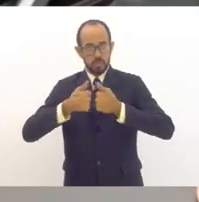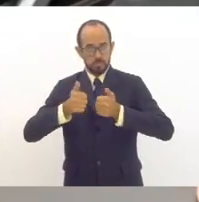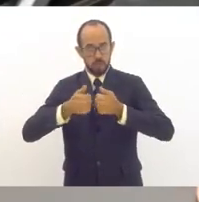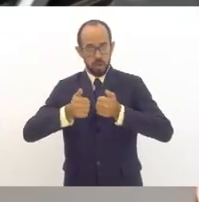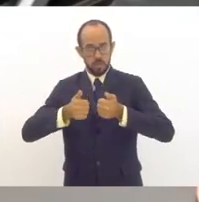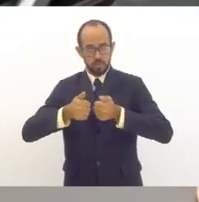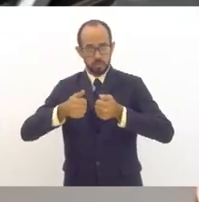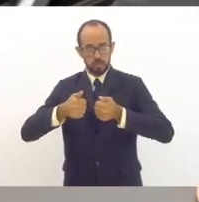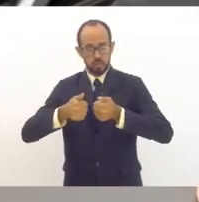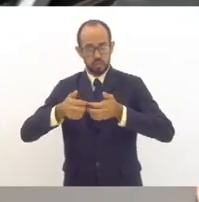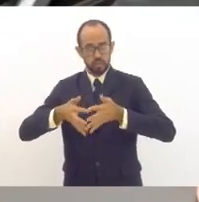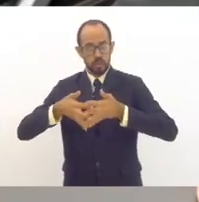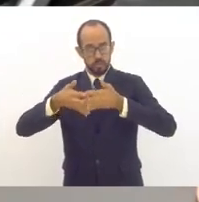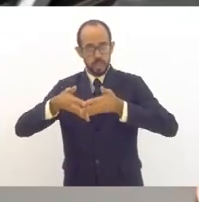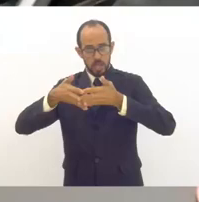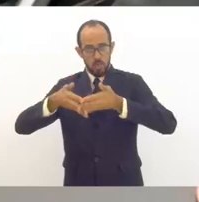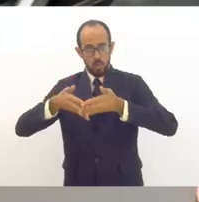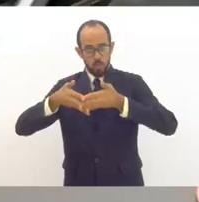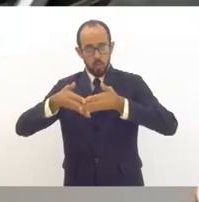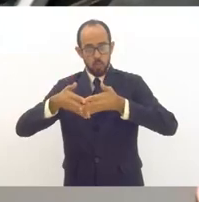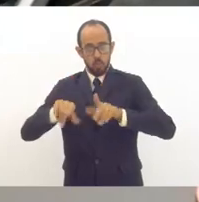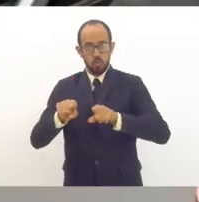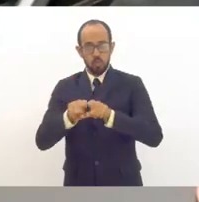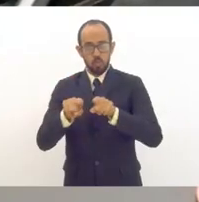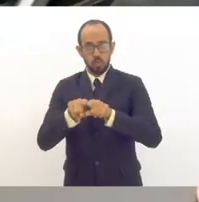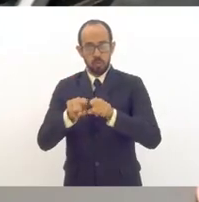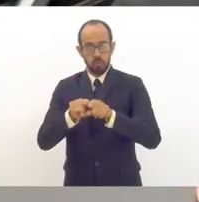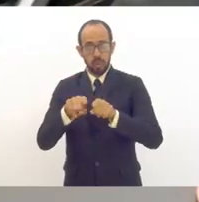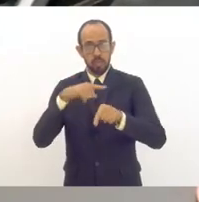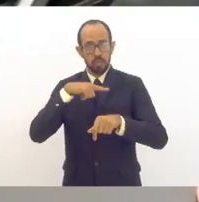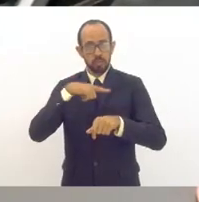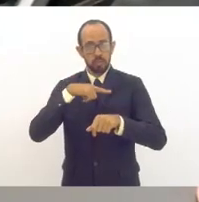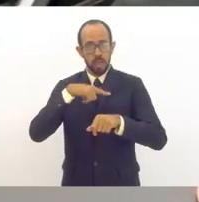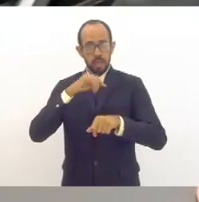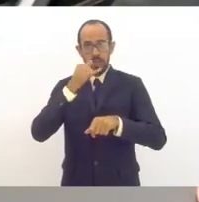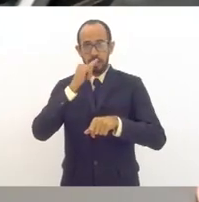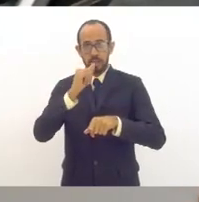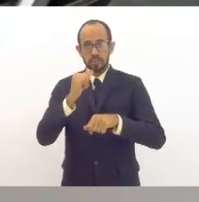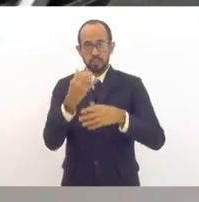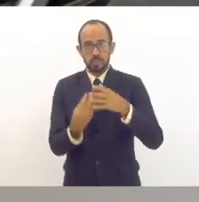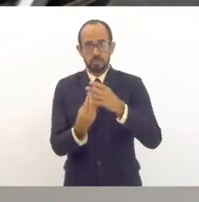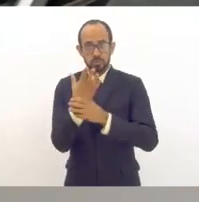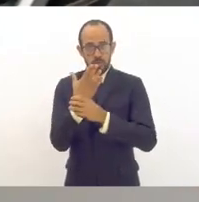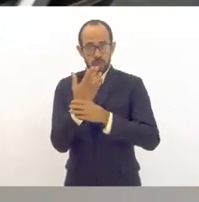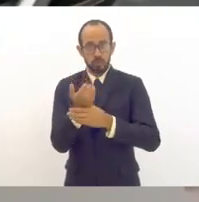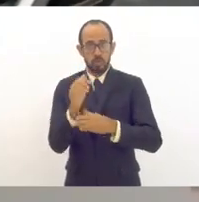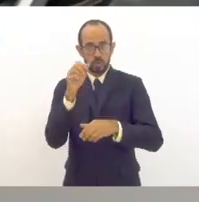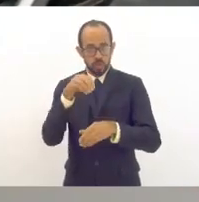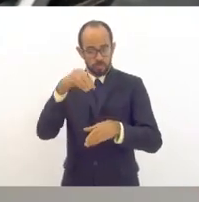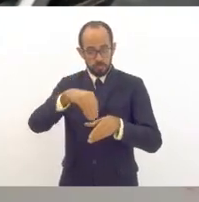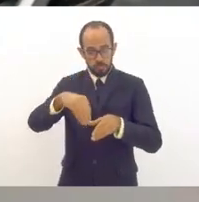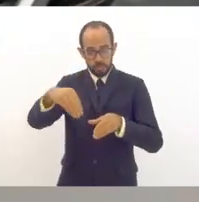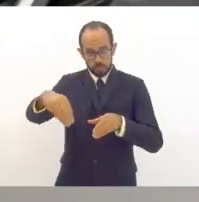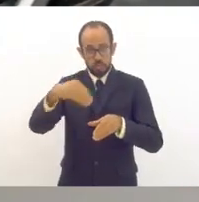transporte passageiro e disse e tem até termelétrica diesel produção de alimentos